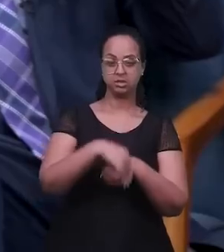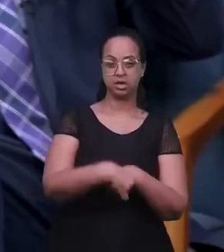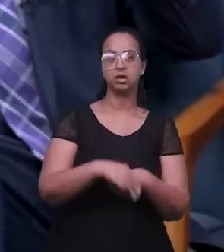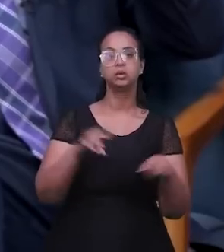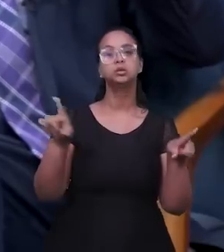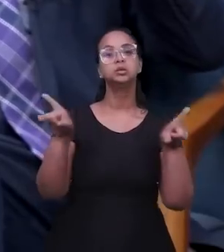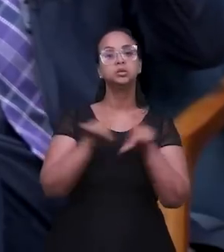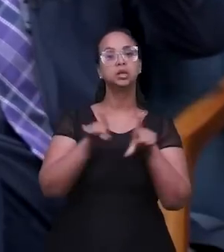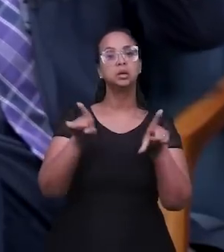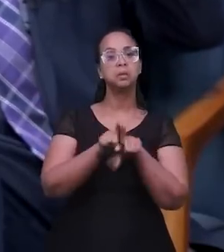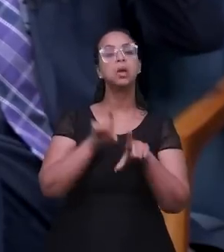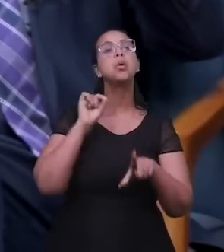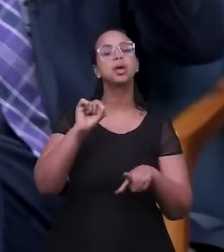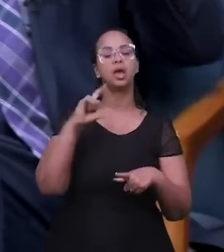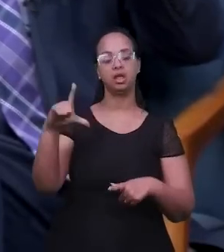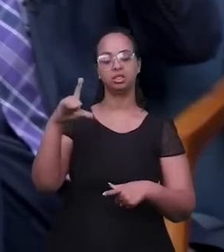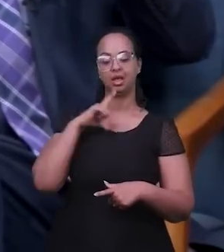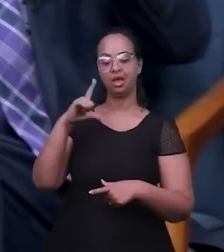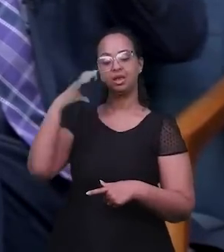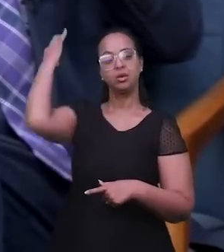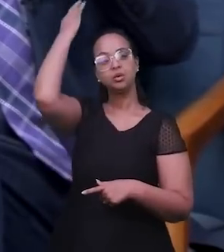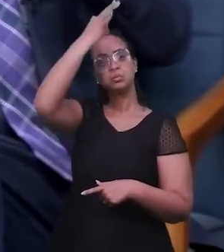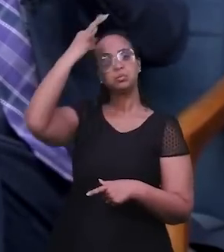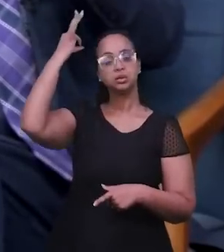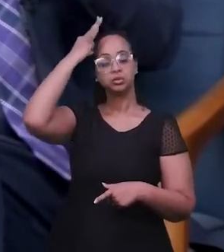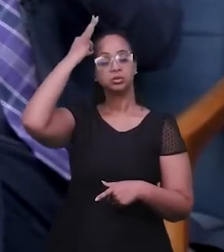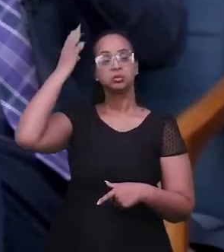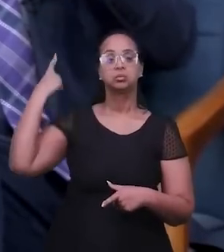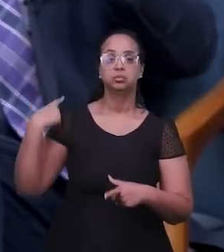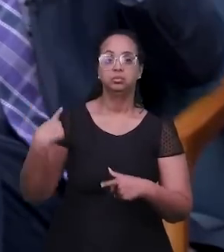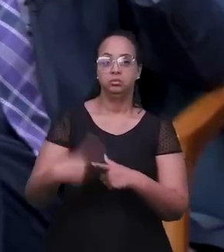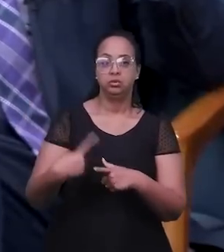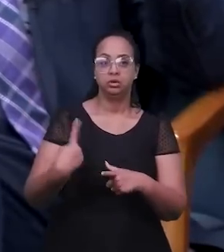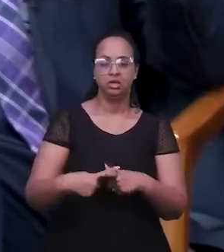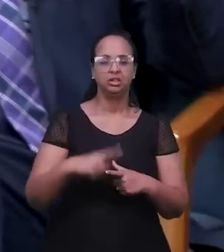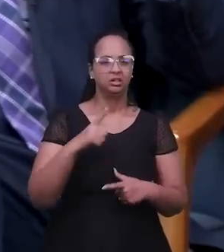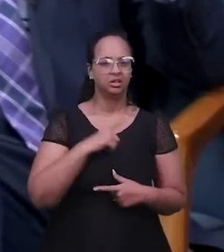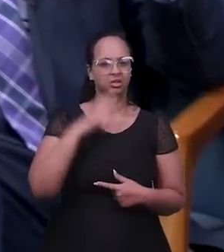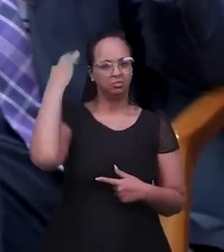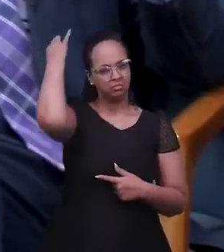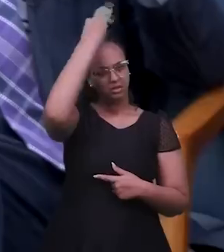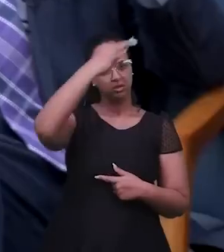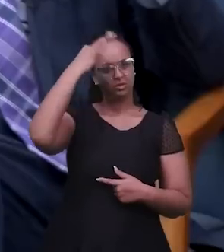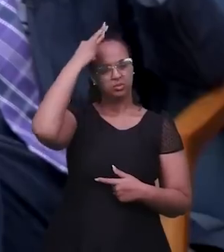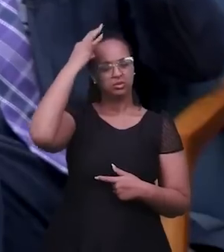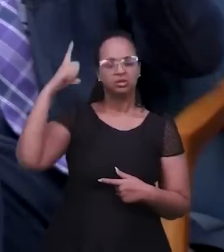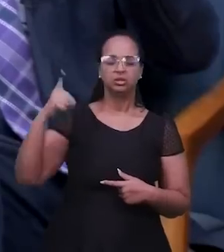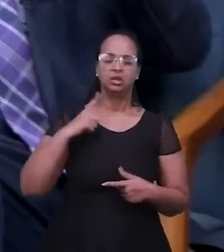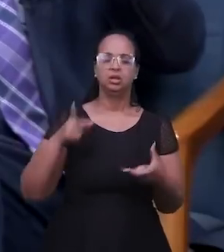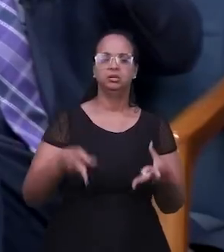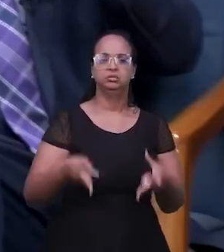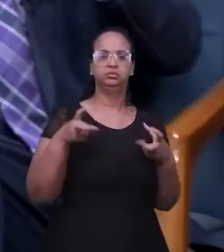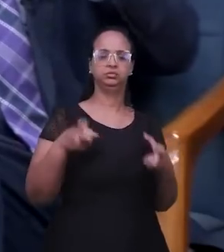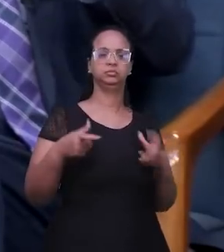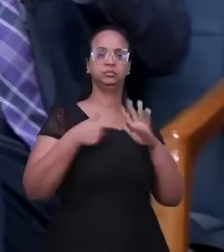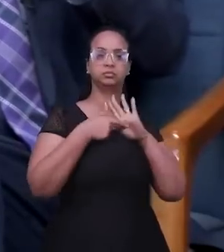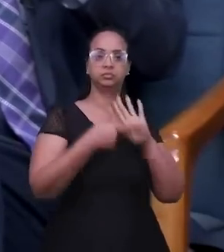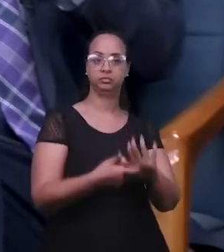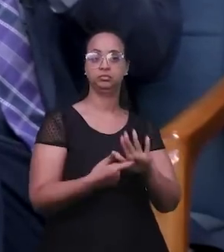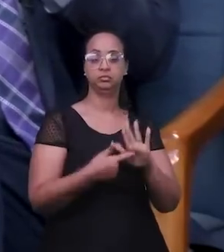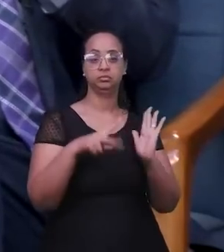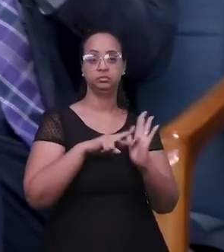Espírito. Então, o ministério no Espírito. Então, esse ministério no Espírito,